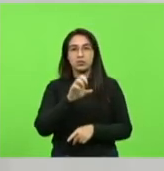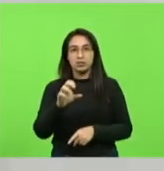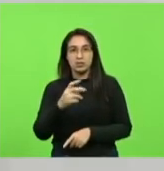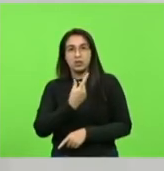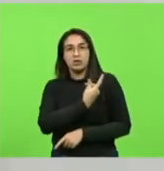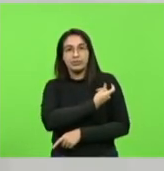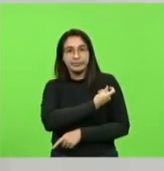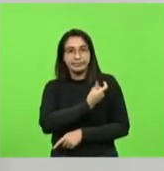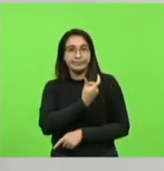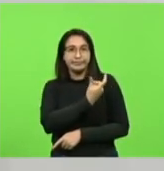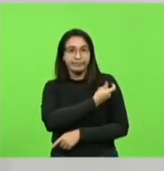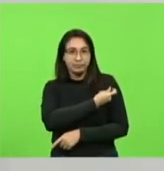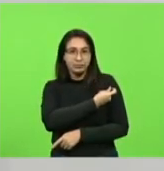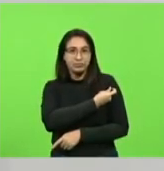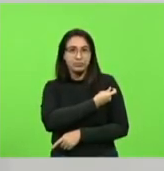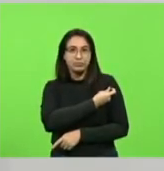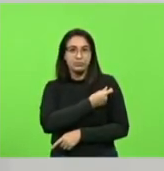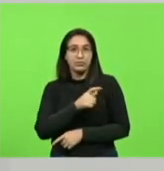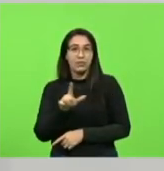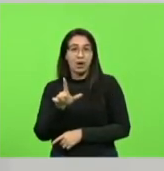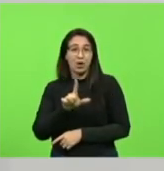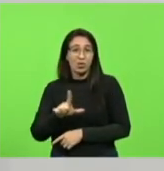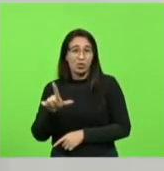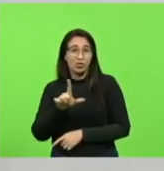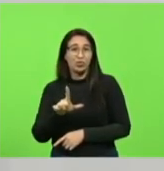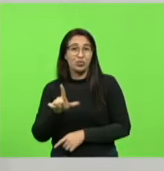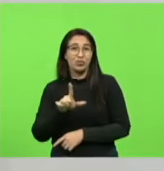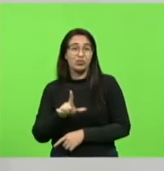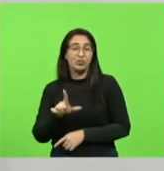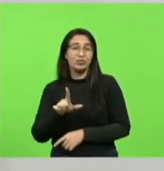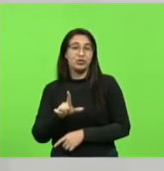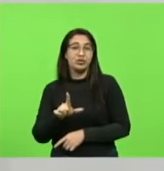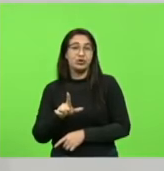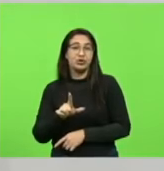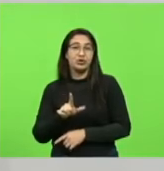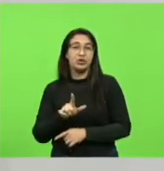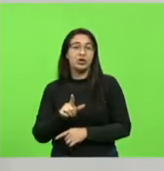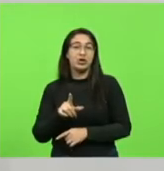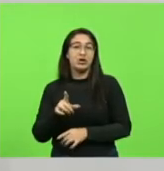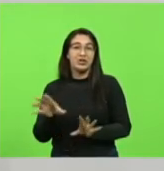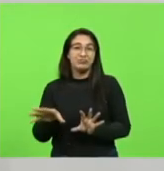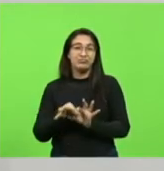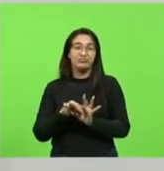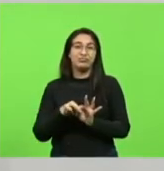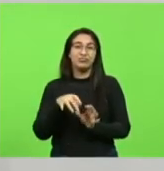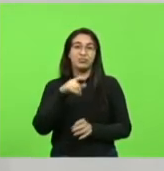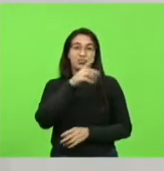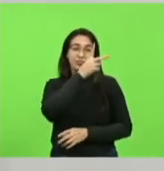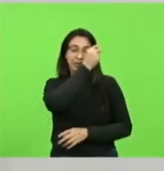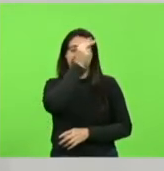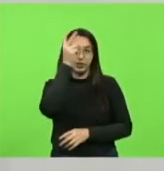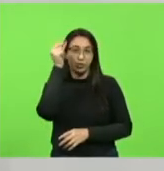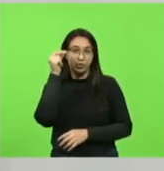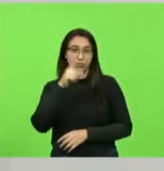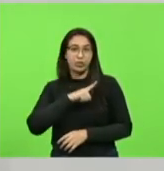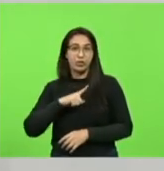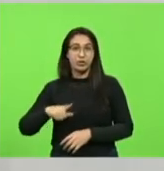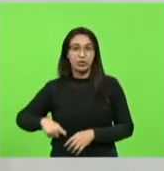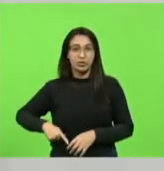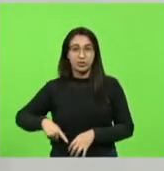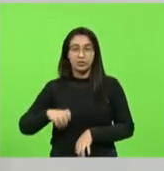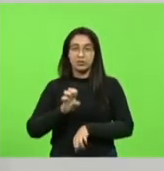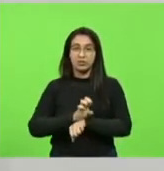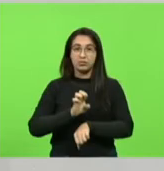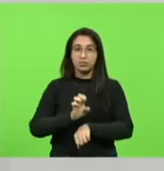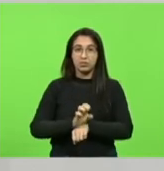imunizados numa logística que envolve prefeituras, governo estadual, governo federal e